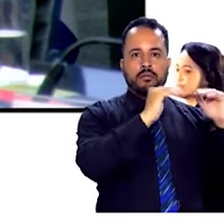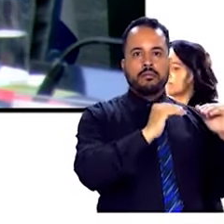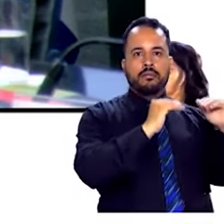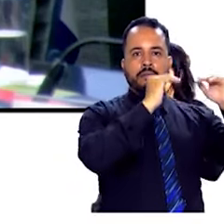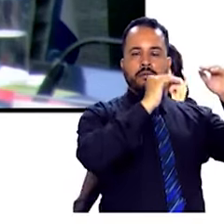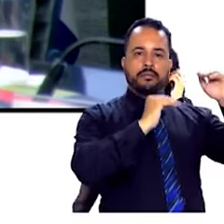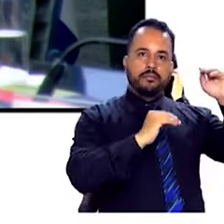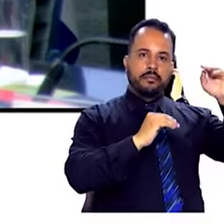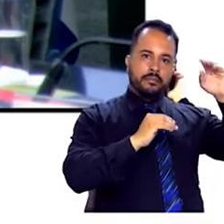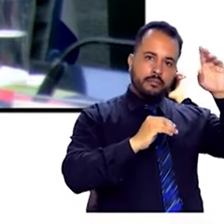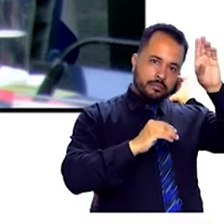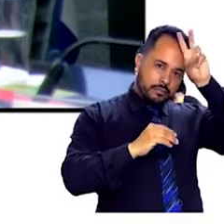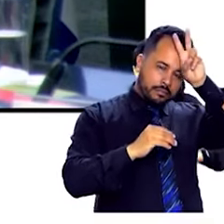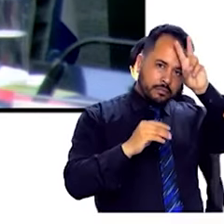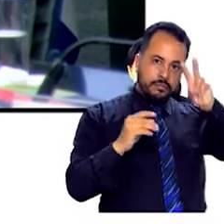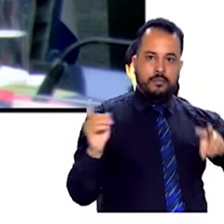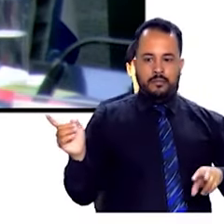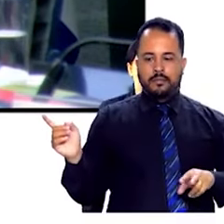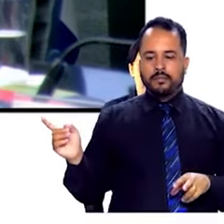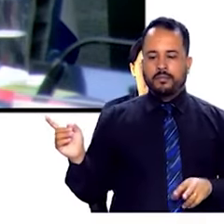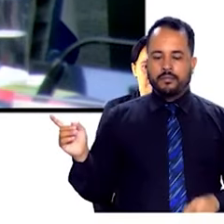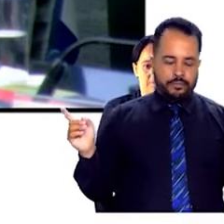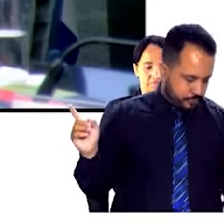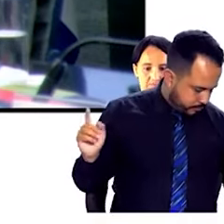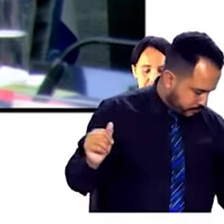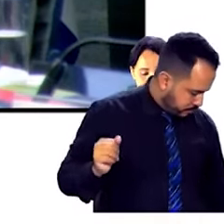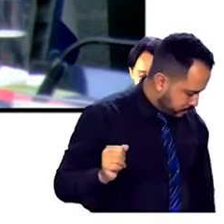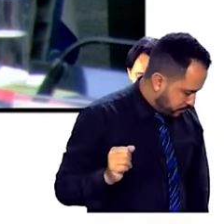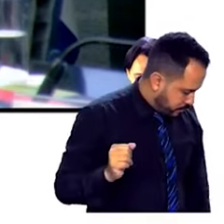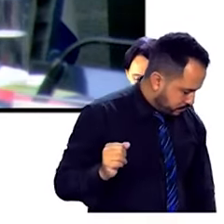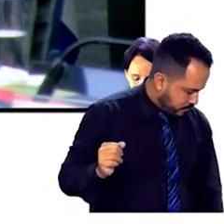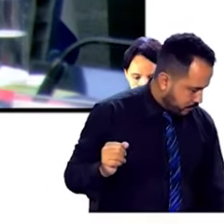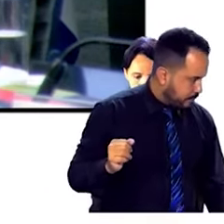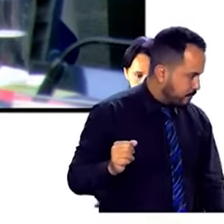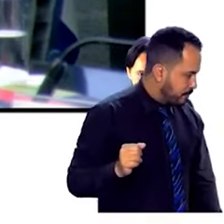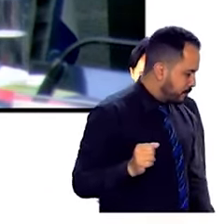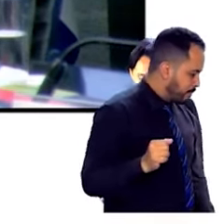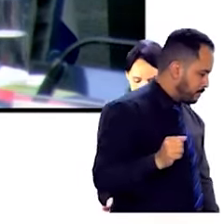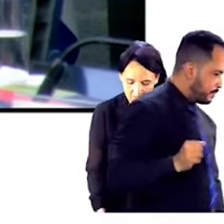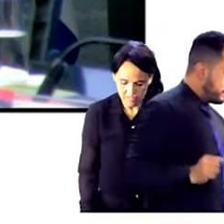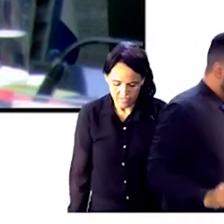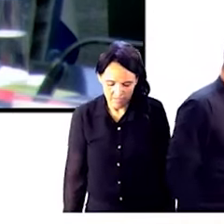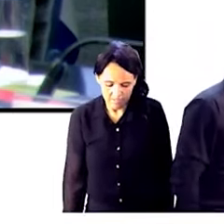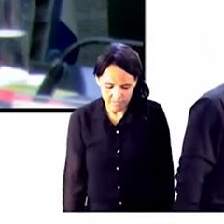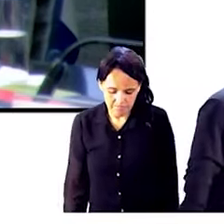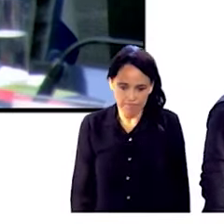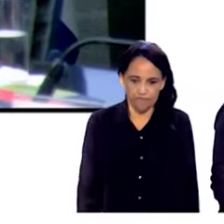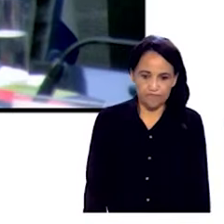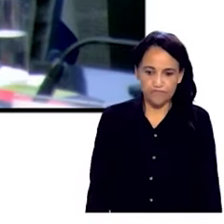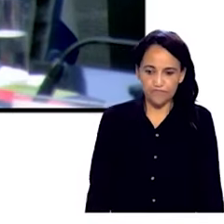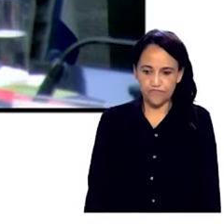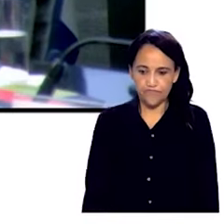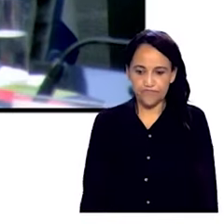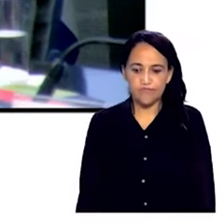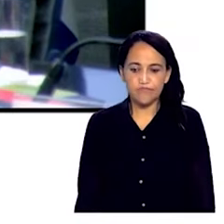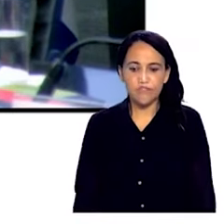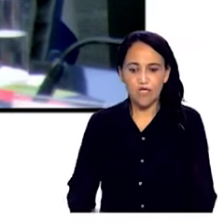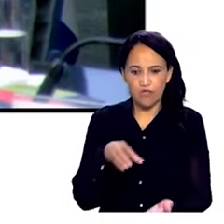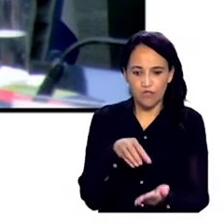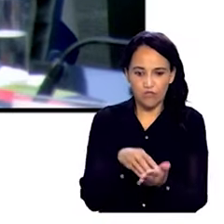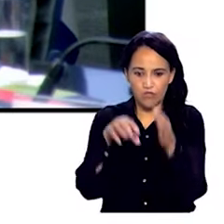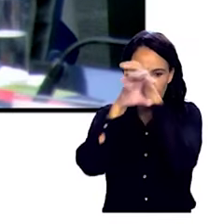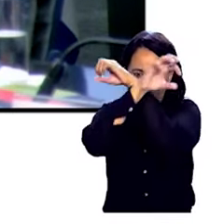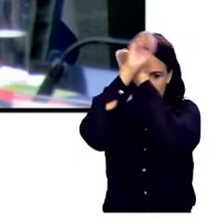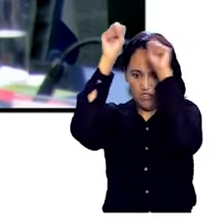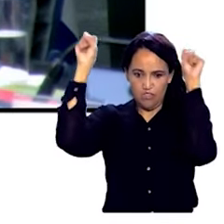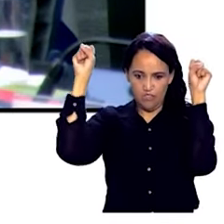cassação que o mecanismo de trabalho de Uma Corte dessa corte que chama-se corte Suprema não se chama corte de